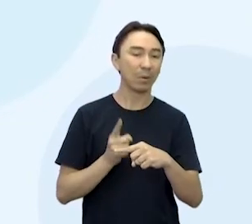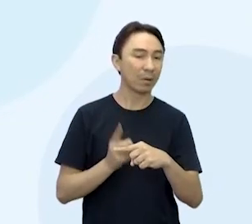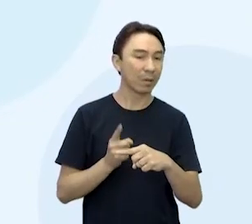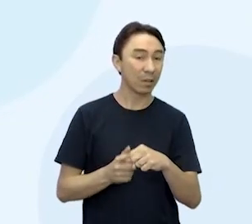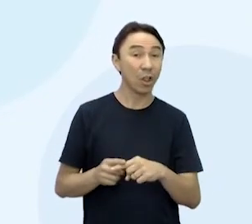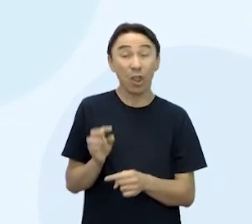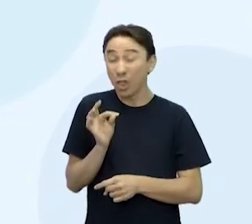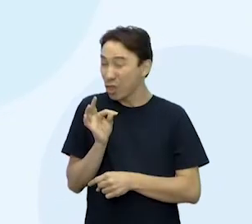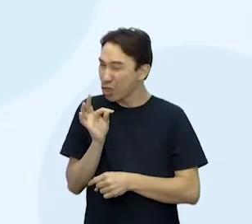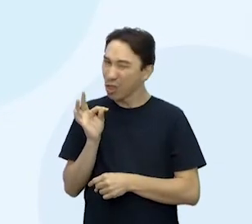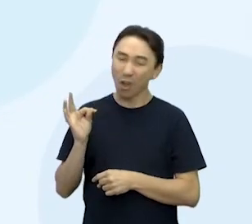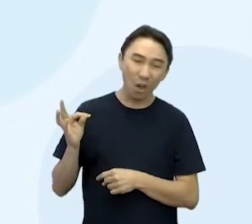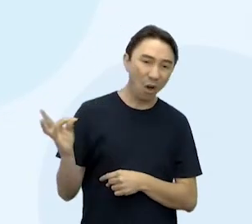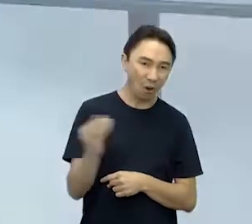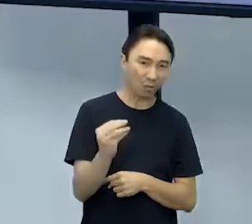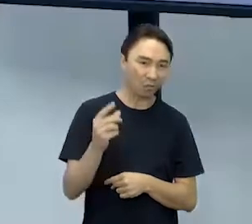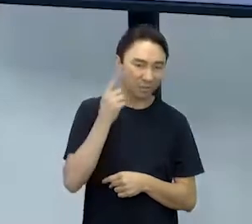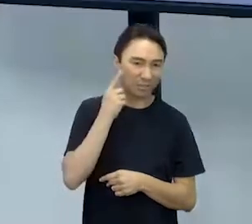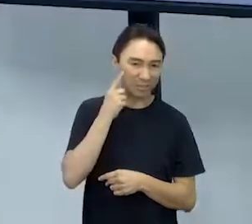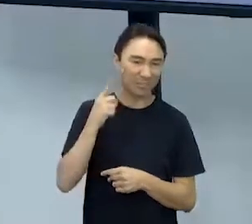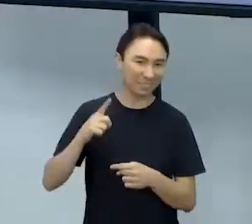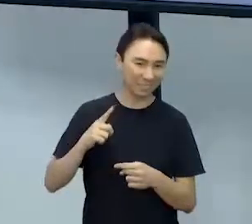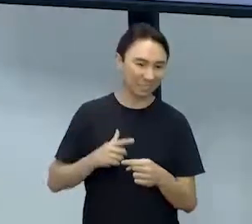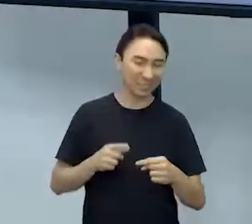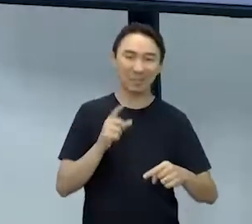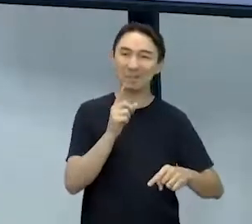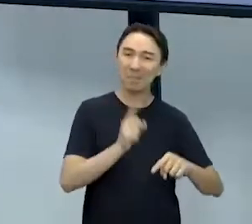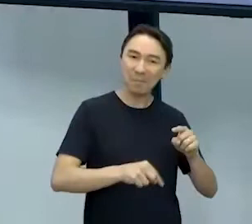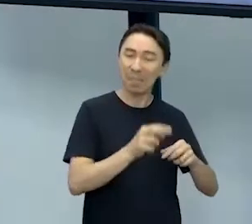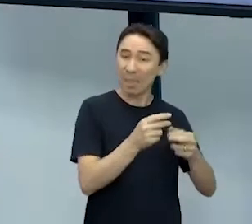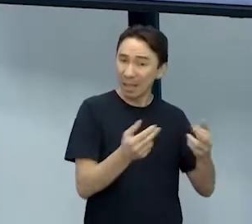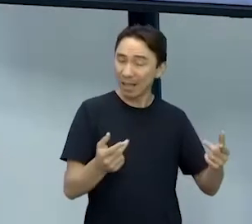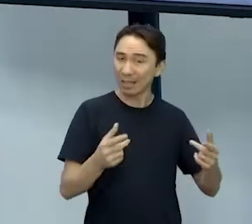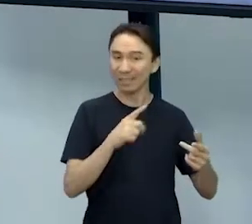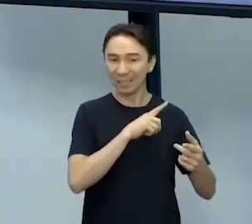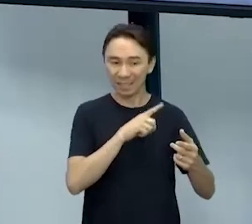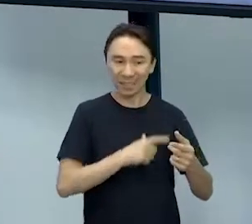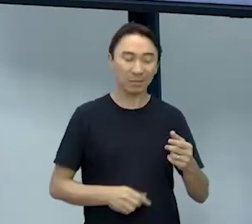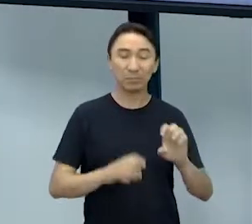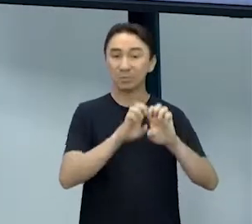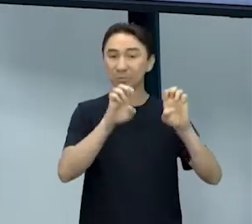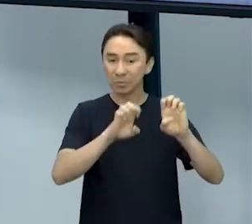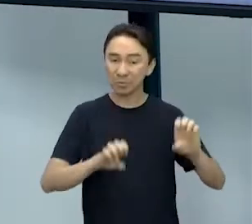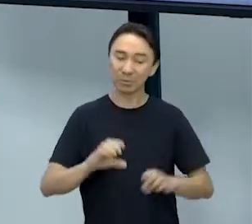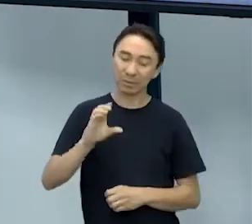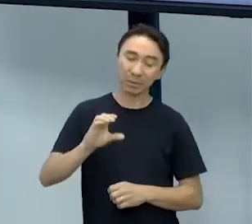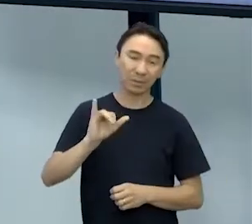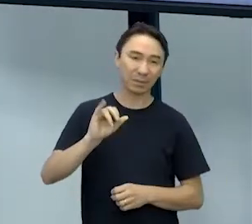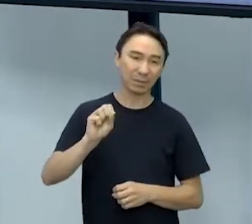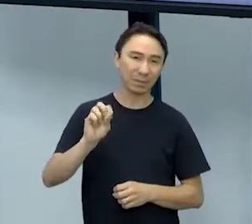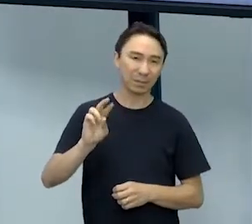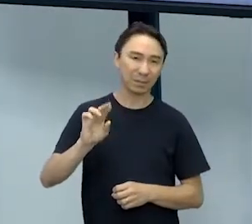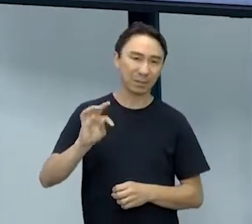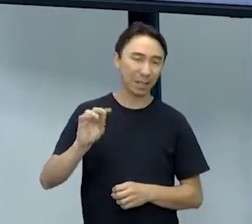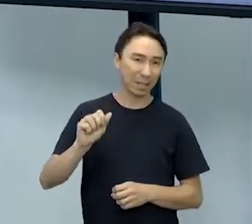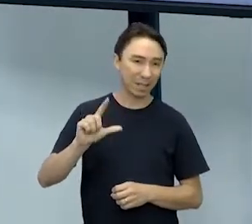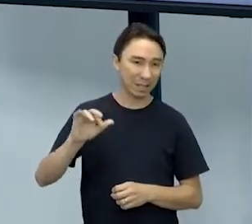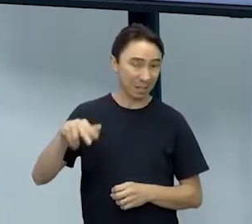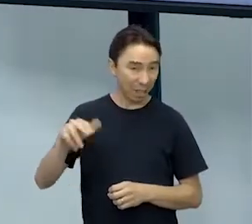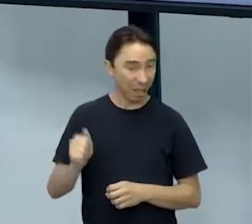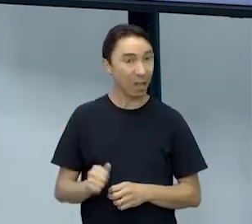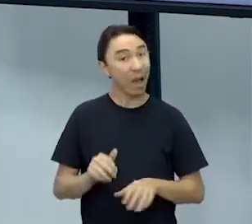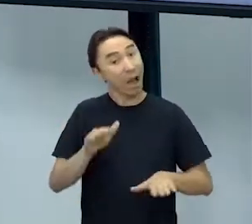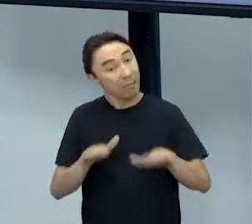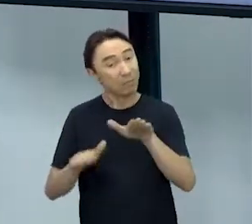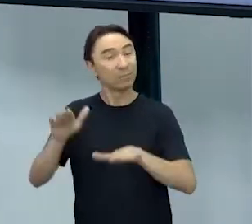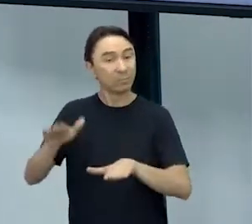cerâmicos e não são todos os polímeros que apresentam estrutura cristalina, porém eles podem apresentar, tá bom? Então tem que tomar cuidado